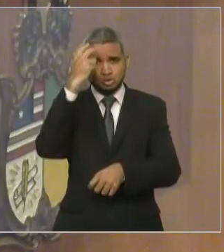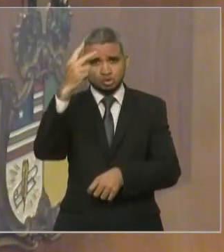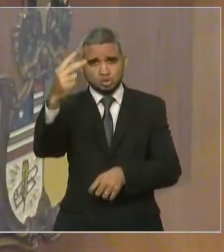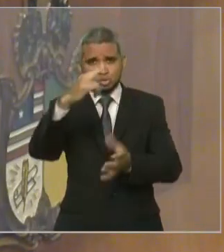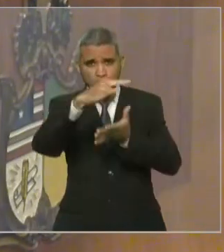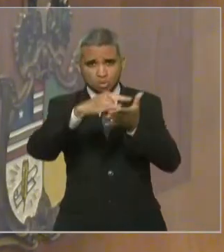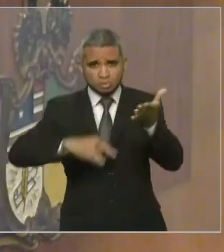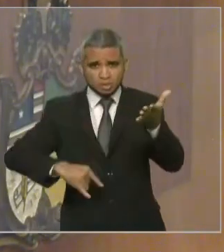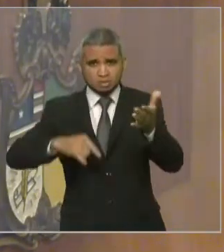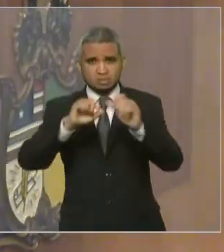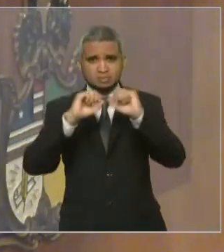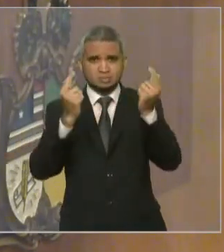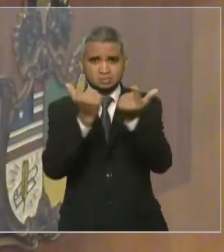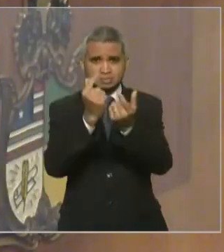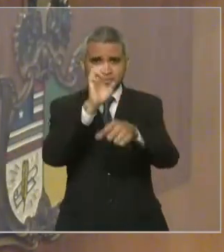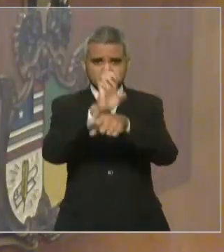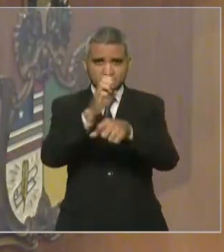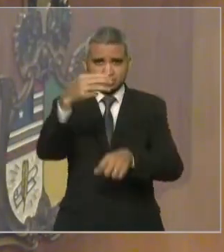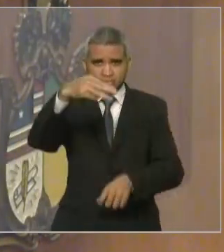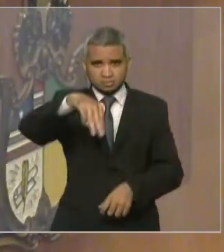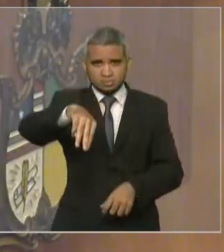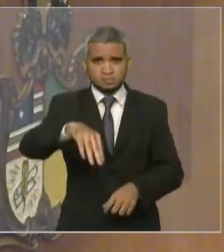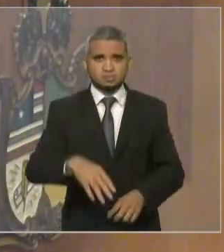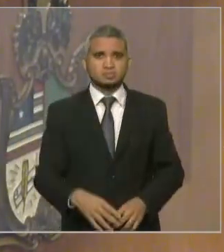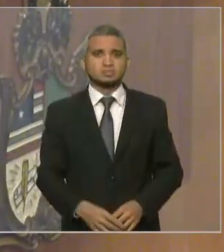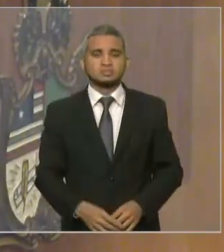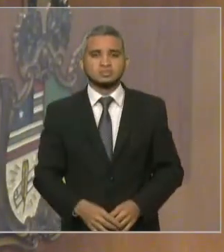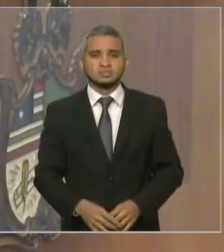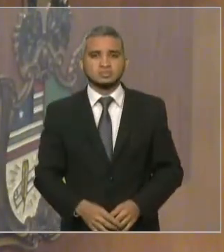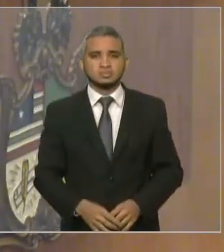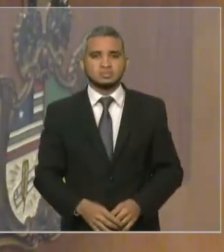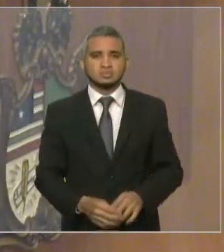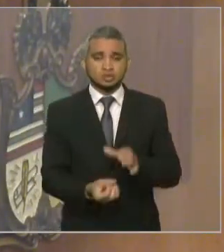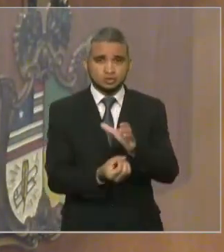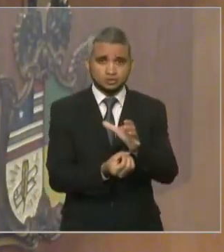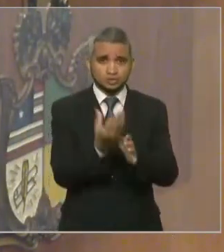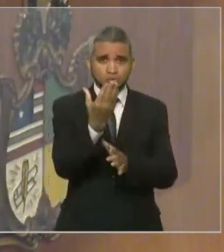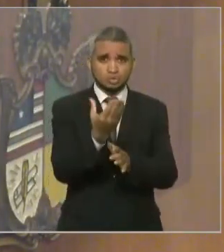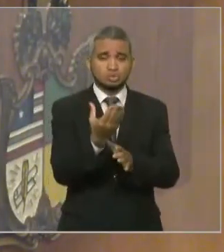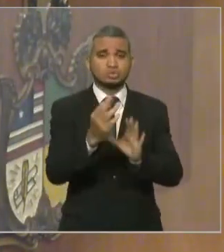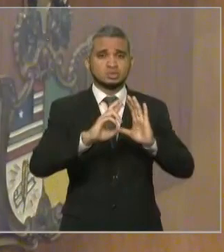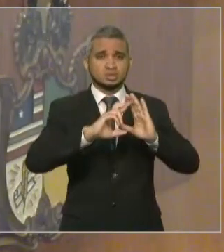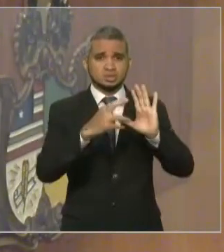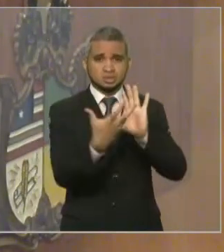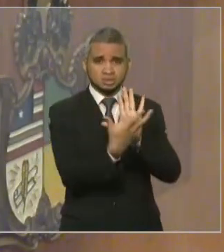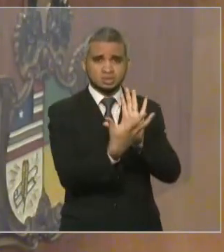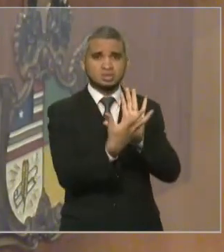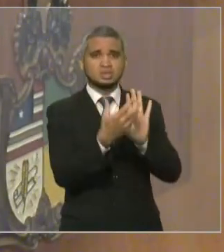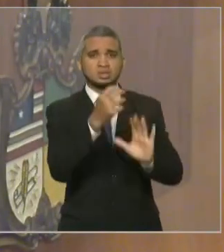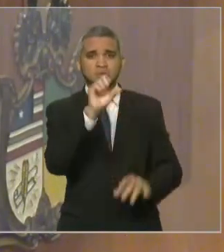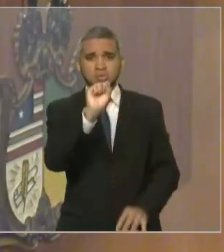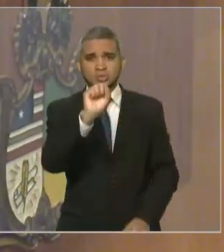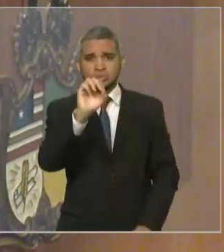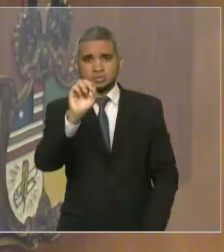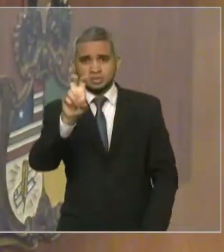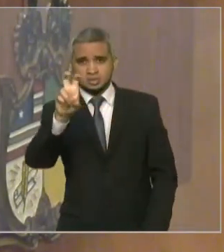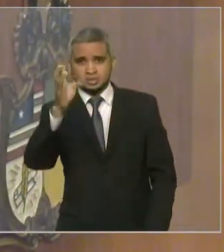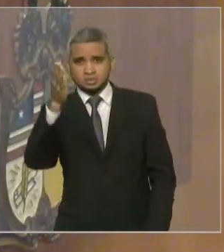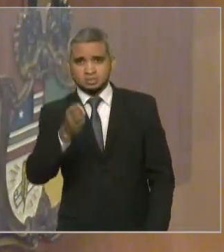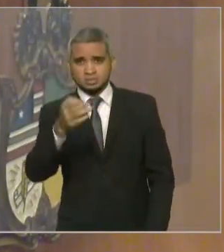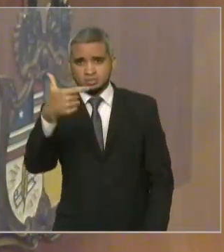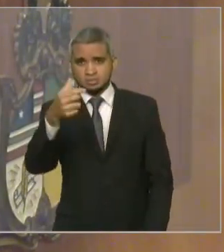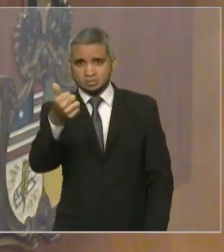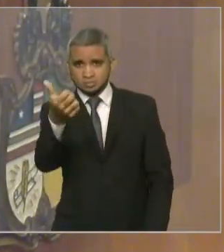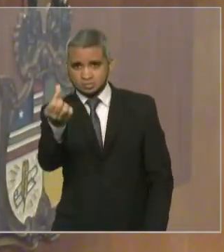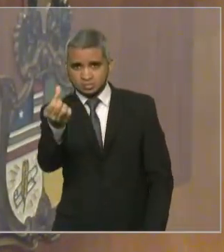Documental da Assembleia Legislativa do Maranhão, instituído pela Resolução Legislativa 805 de 2016,